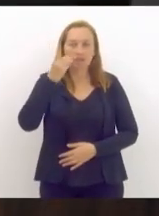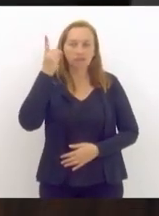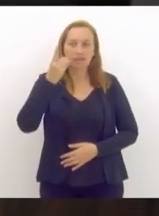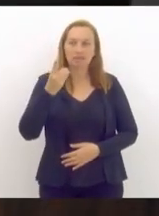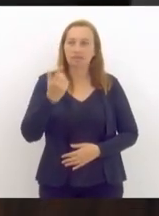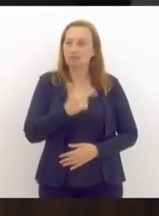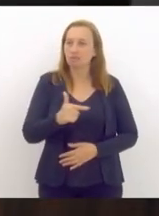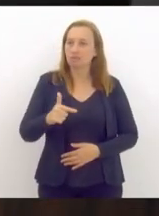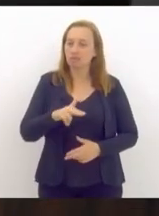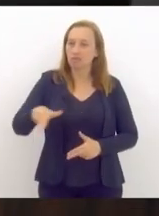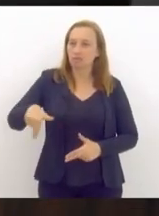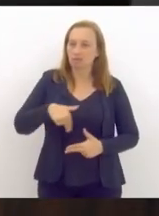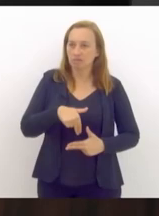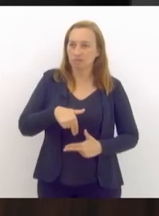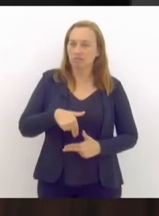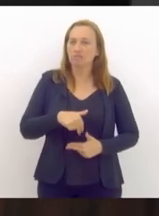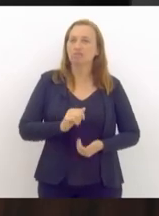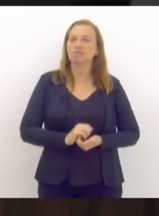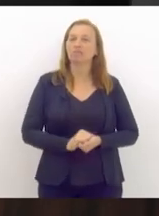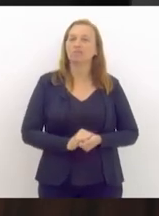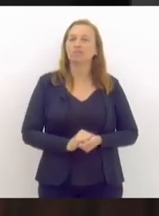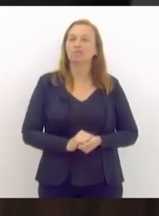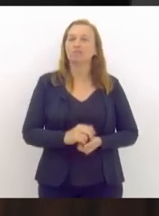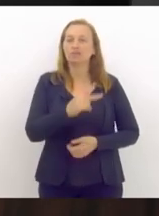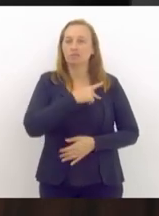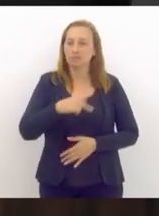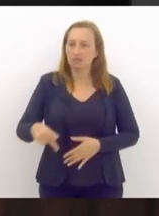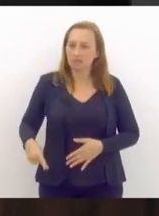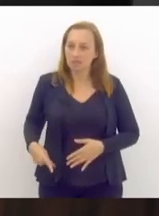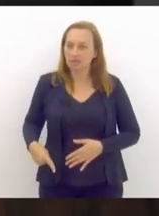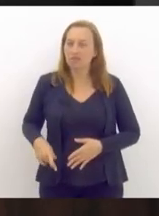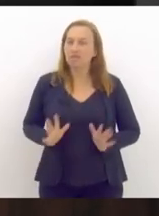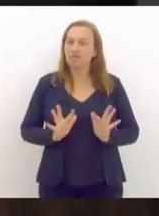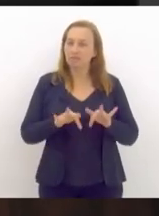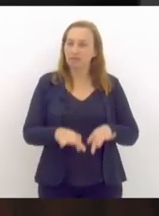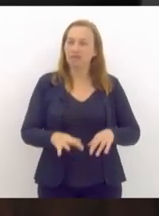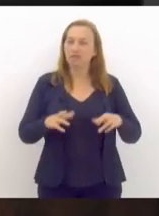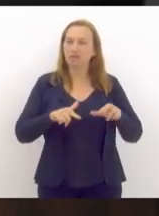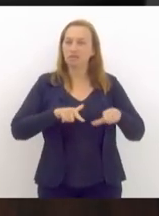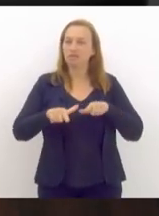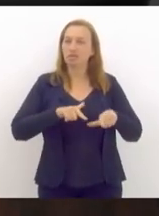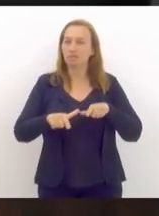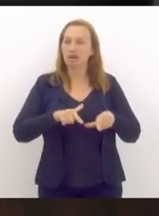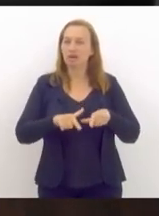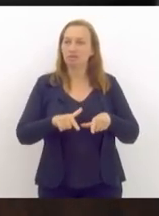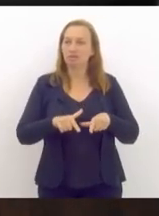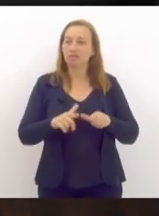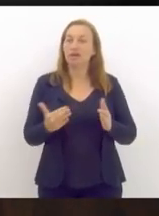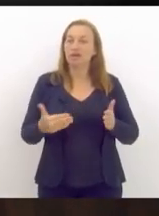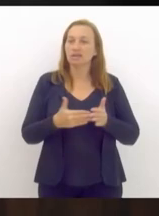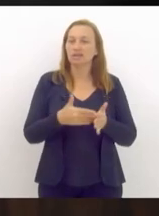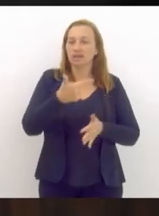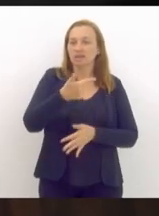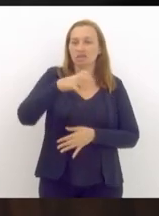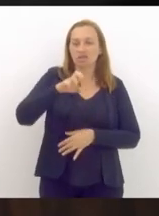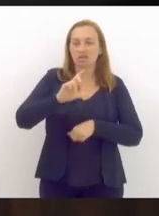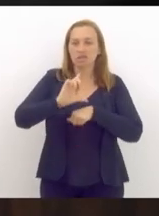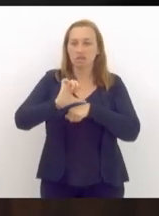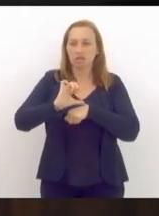Não havendo mais oradores inscritos, a presidência suspende os trabalhos dessa sessão até às